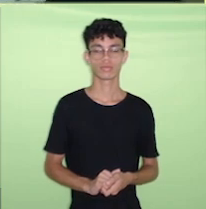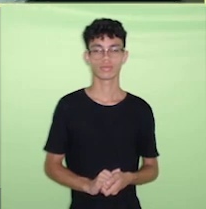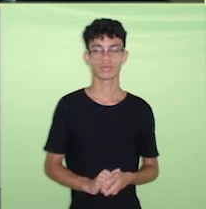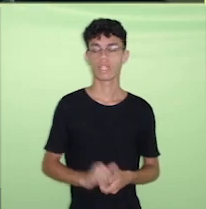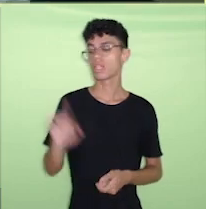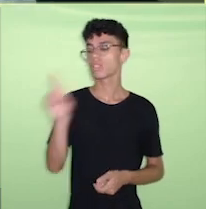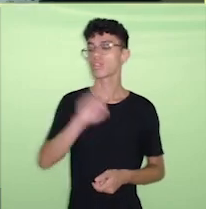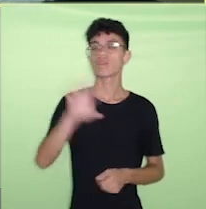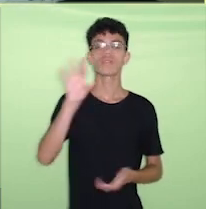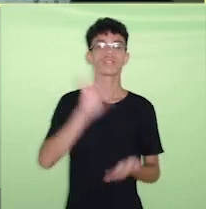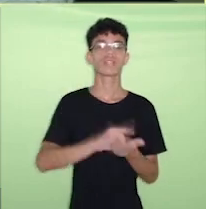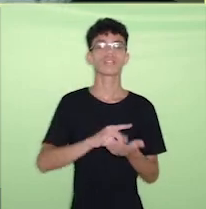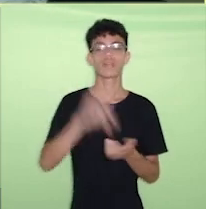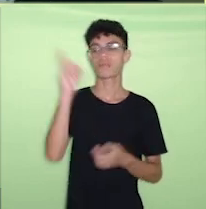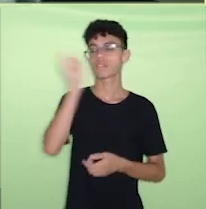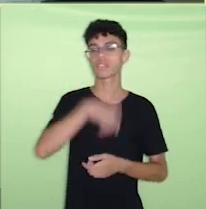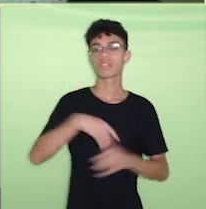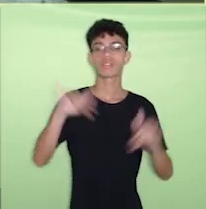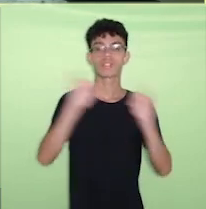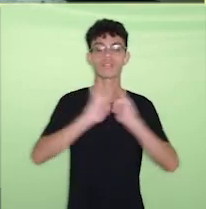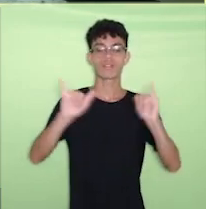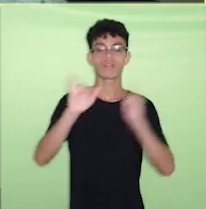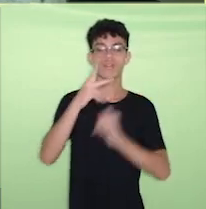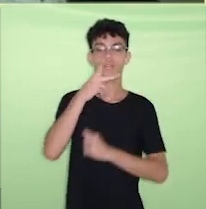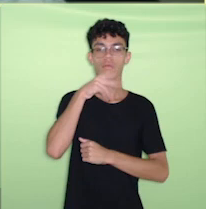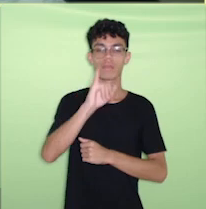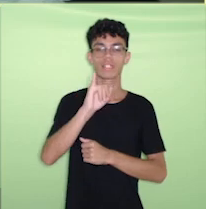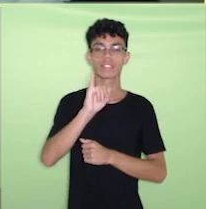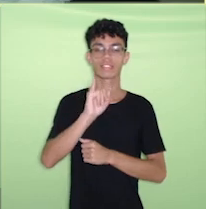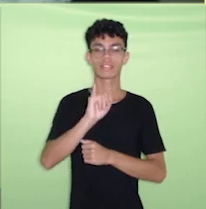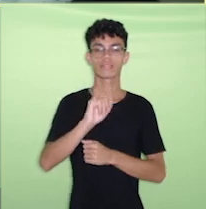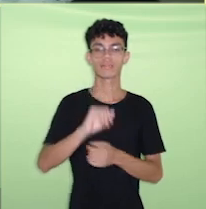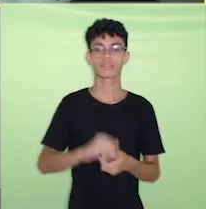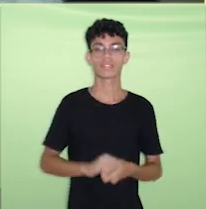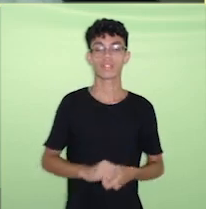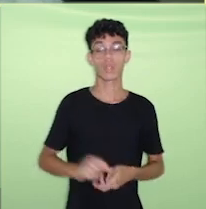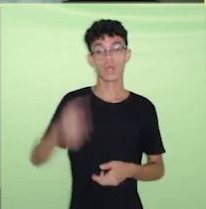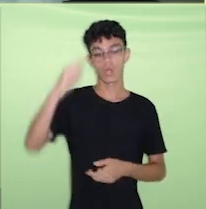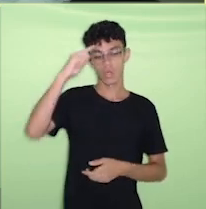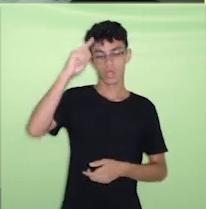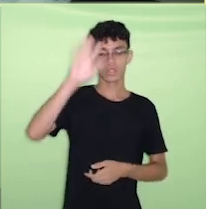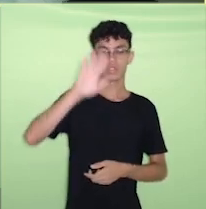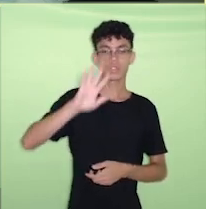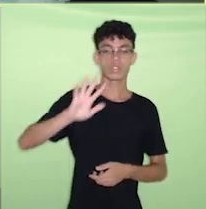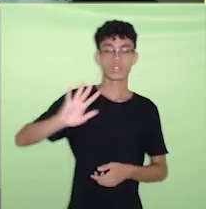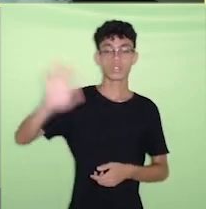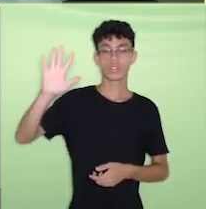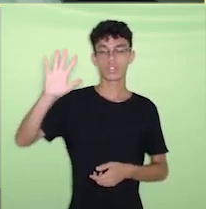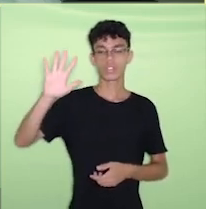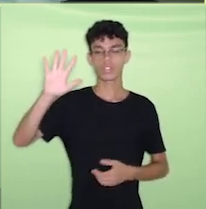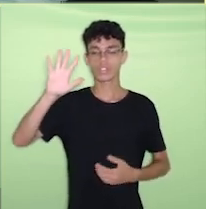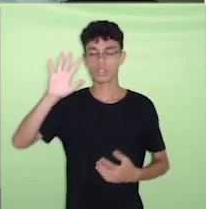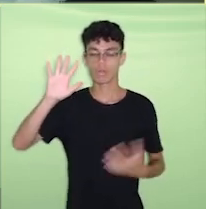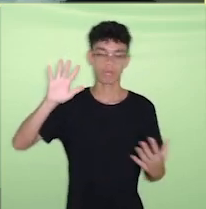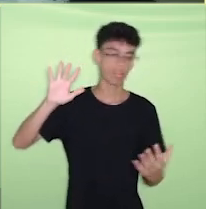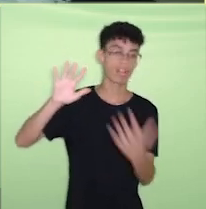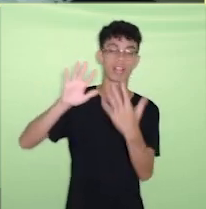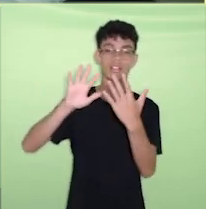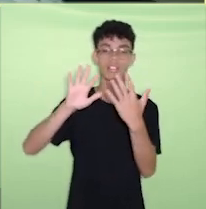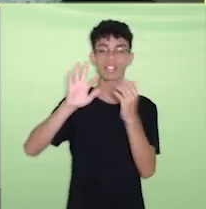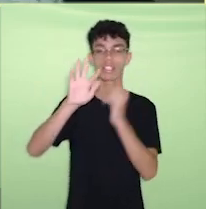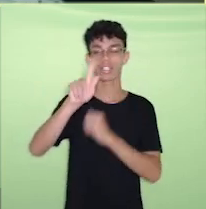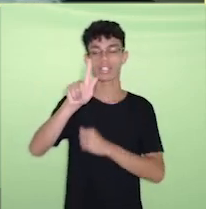Não é verdade. Você disse a seu pai, o sonho sobre a tua fronte é uma